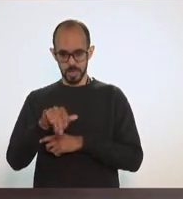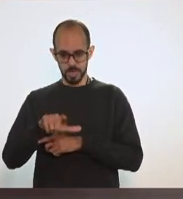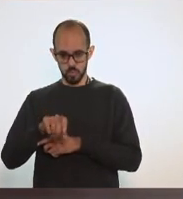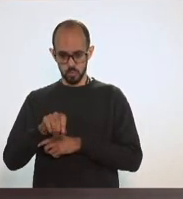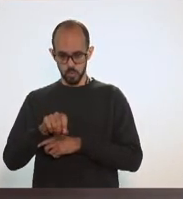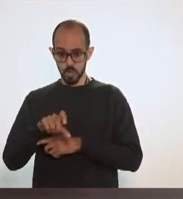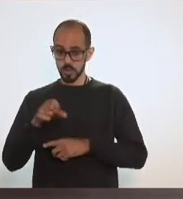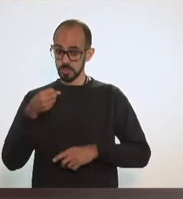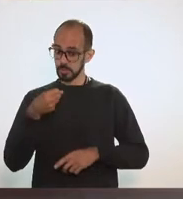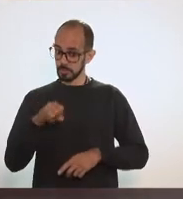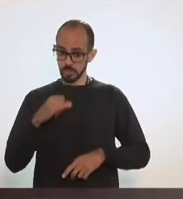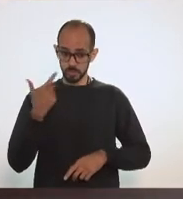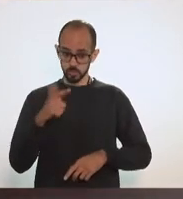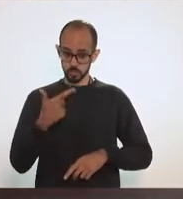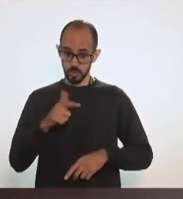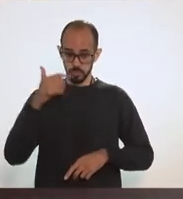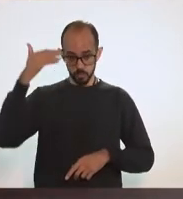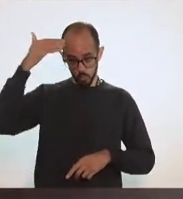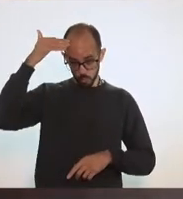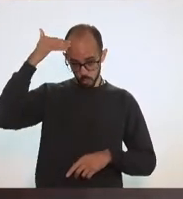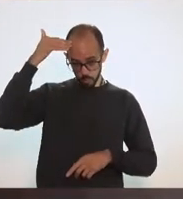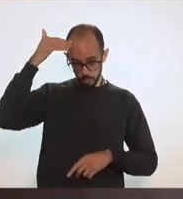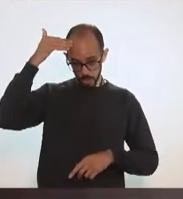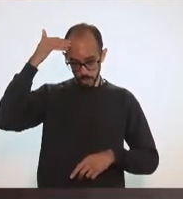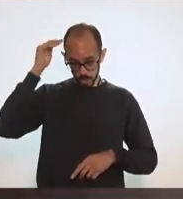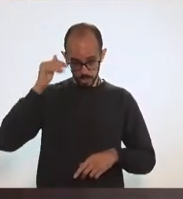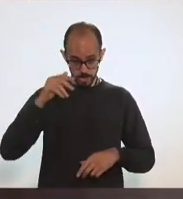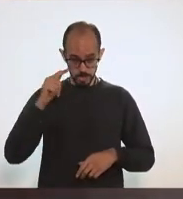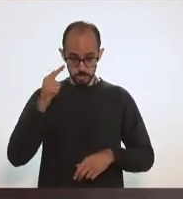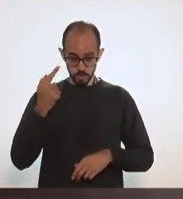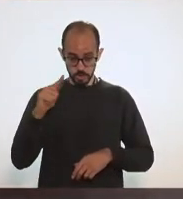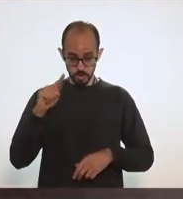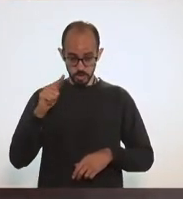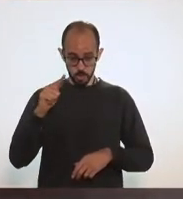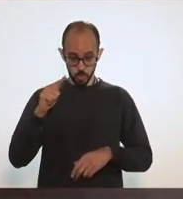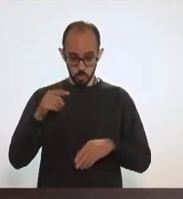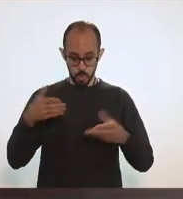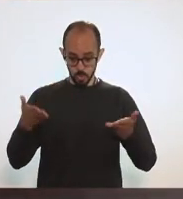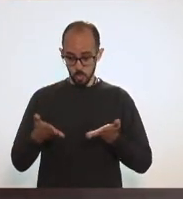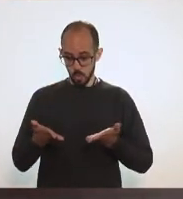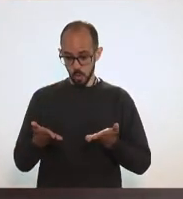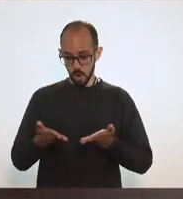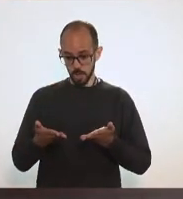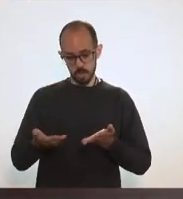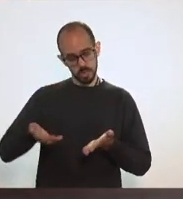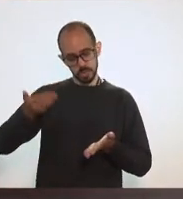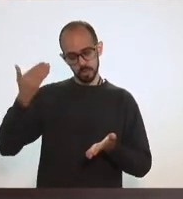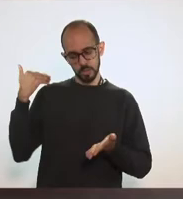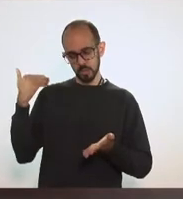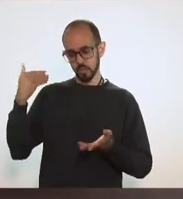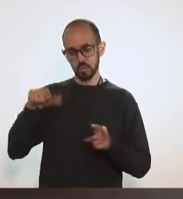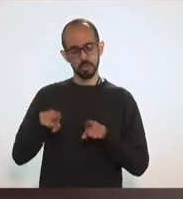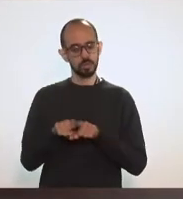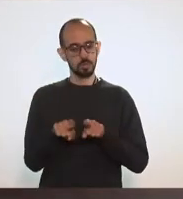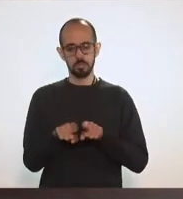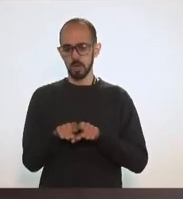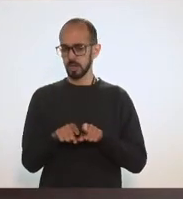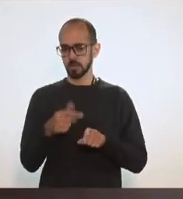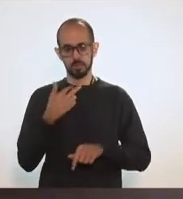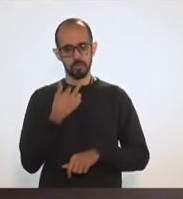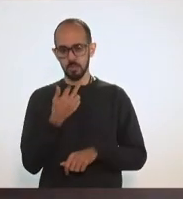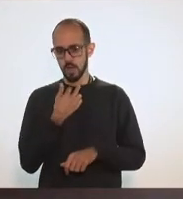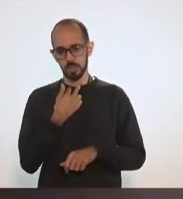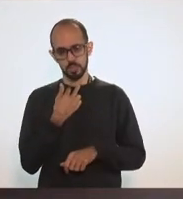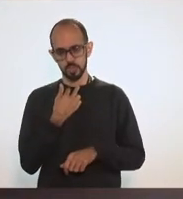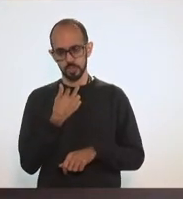da gestão atual, também não pode se falar da gestão anterior. É óbvio que teve ali, a gente sabe, uma negligência, até